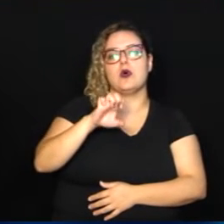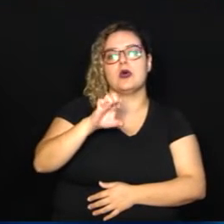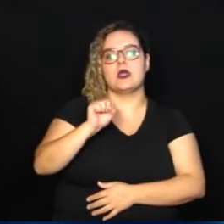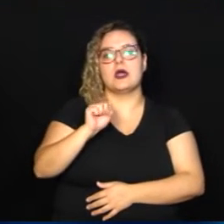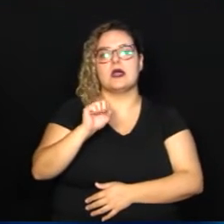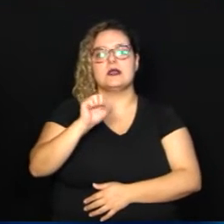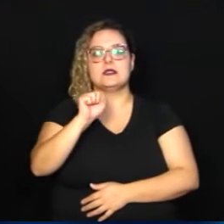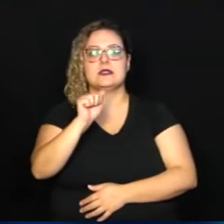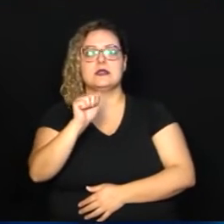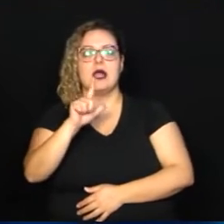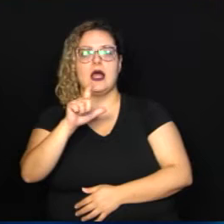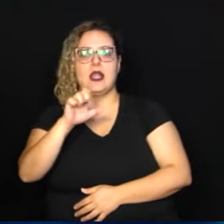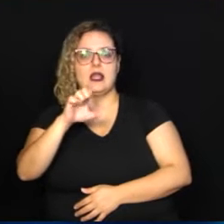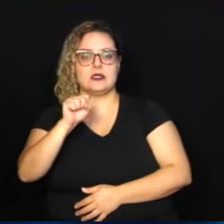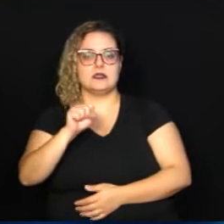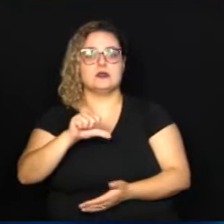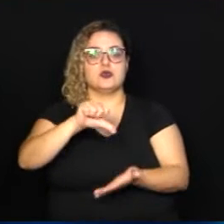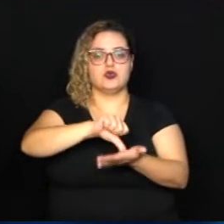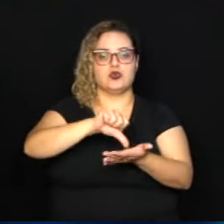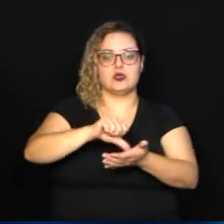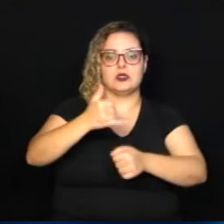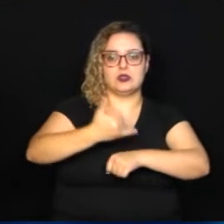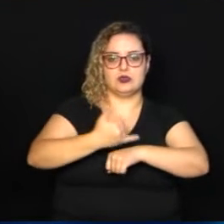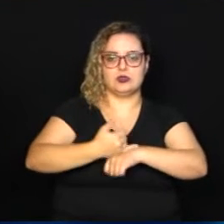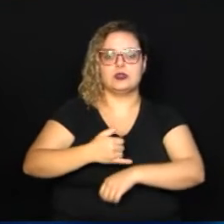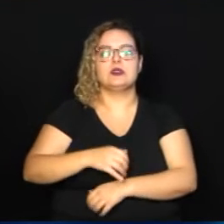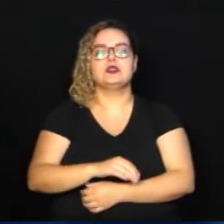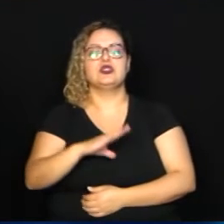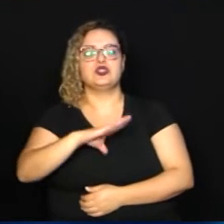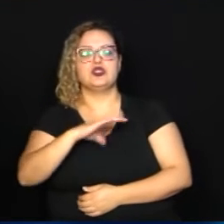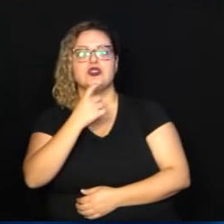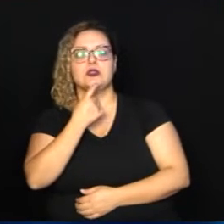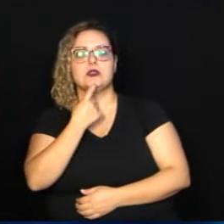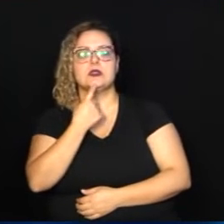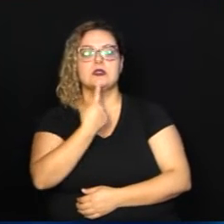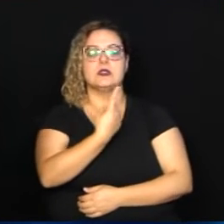de Campinas. São 28 guardas municipais